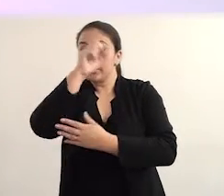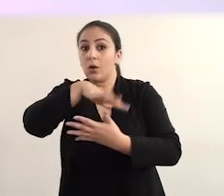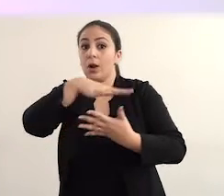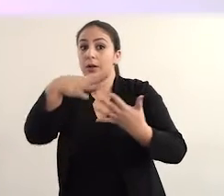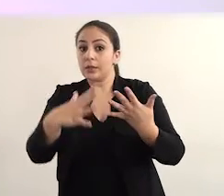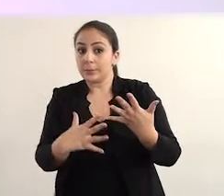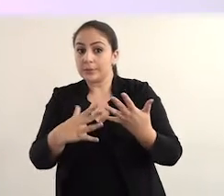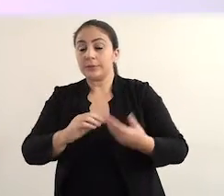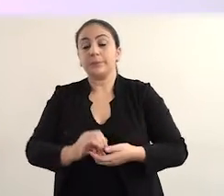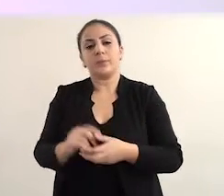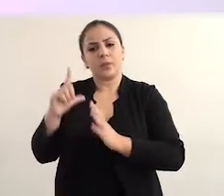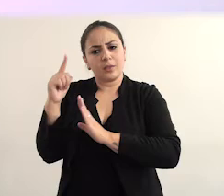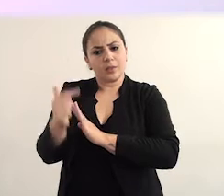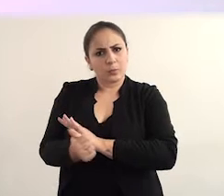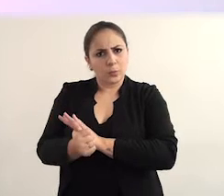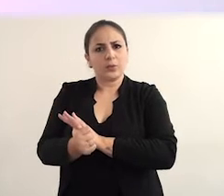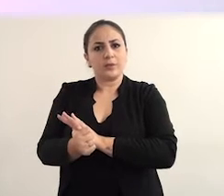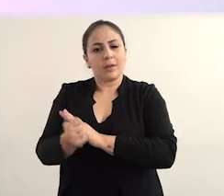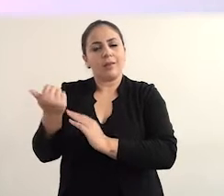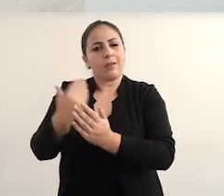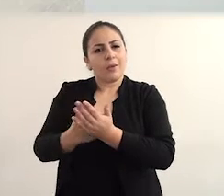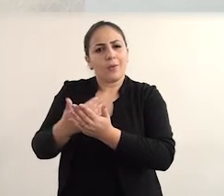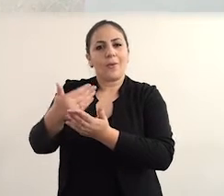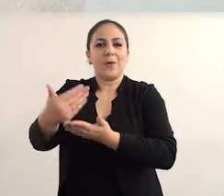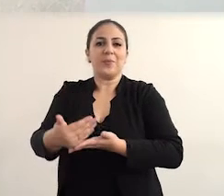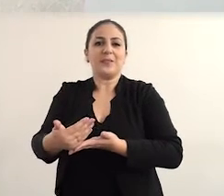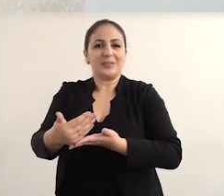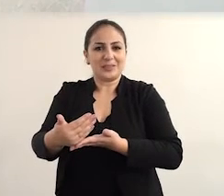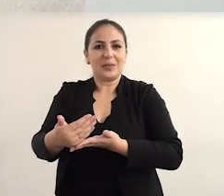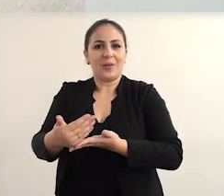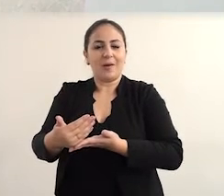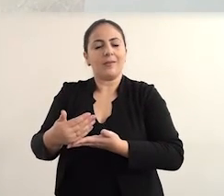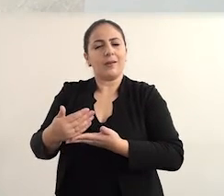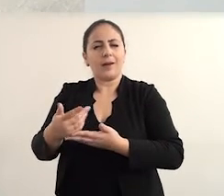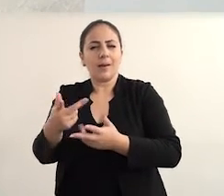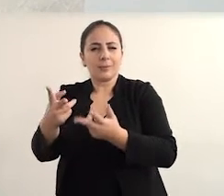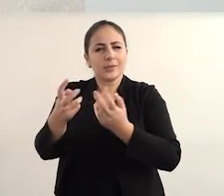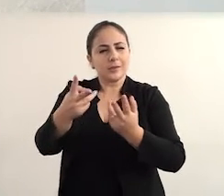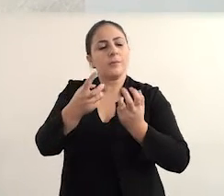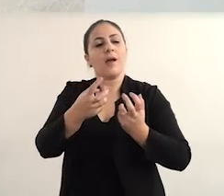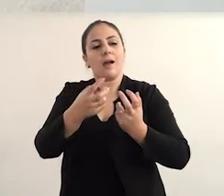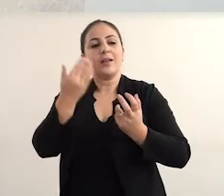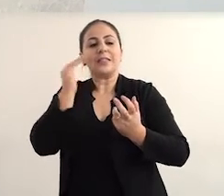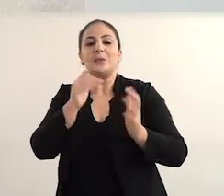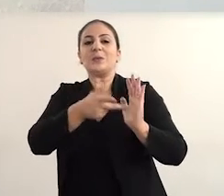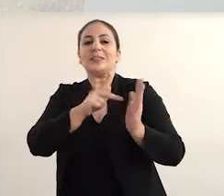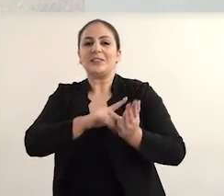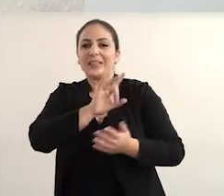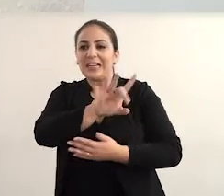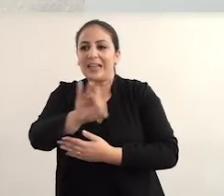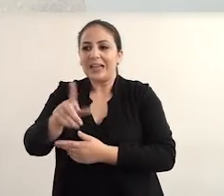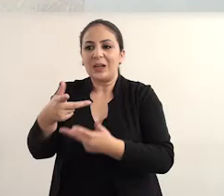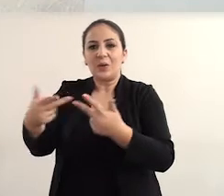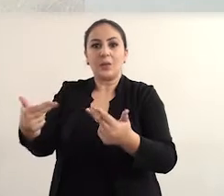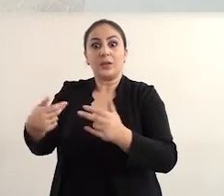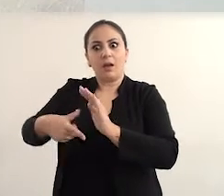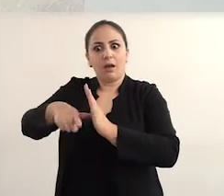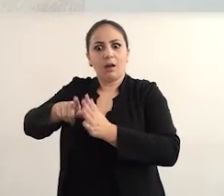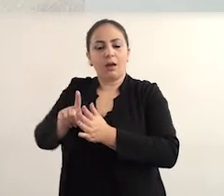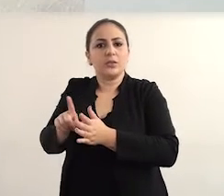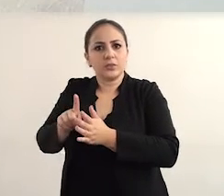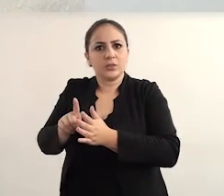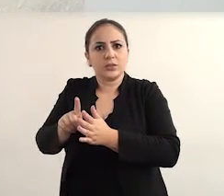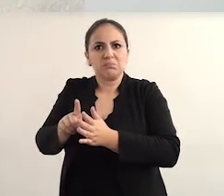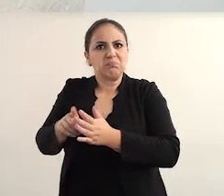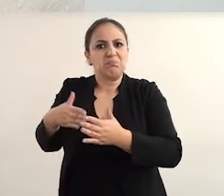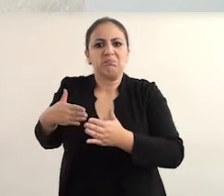Depois que ela aprendeu assim, então ela começou a significar né? Então o universo dela que antes, né,